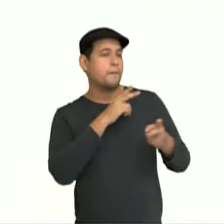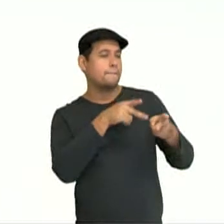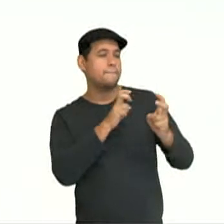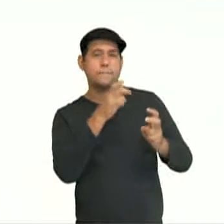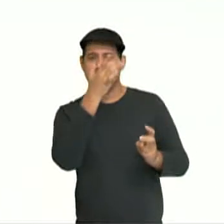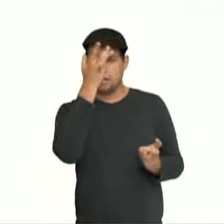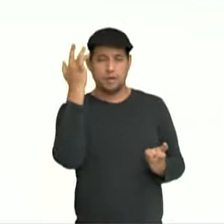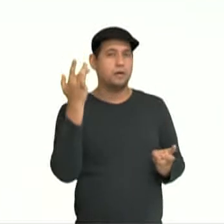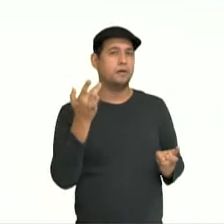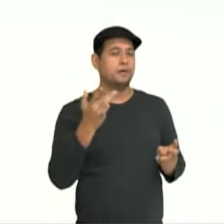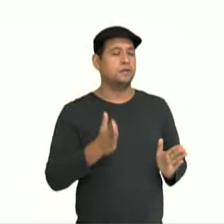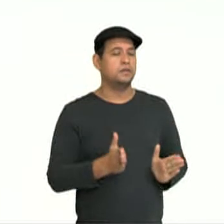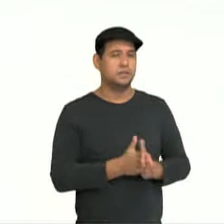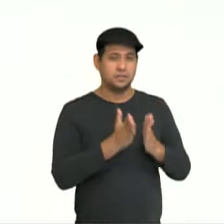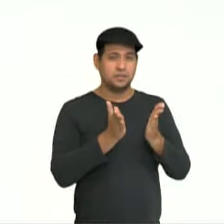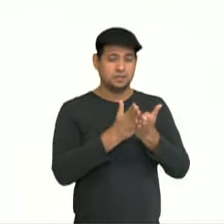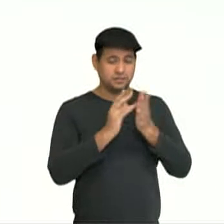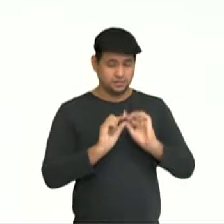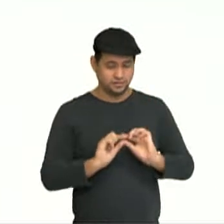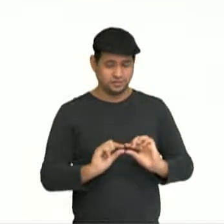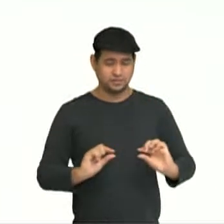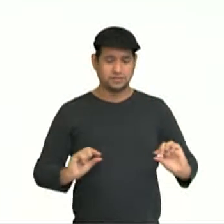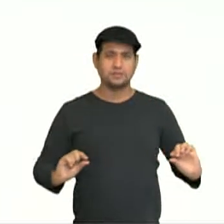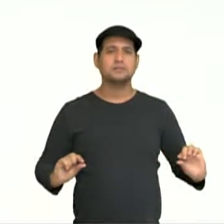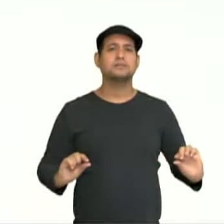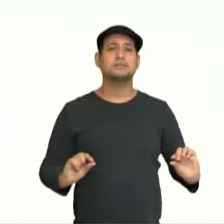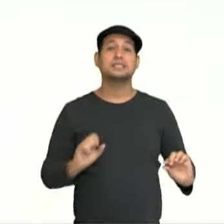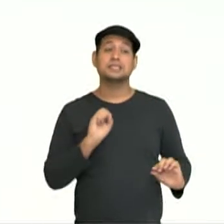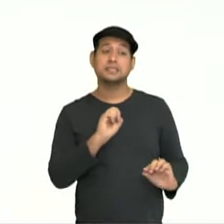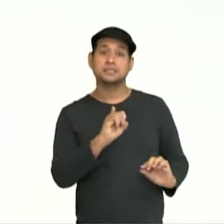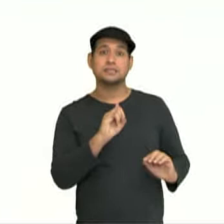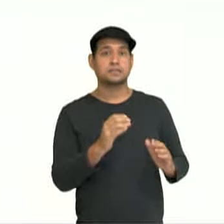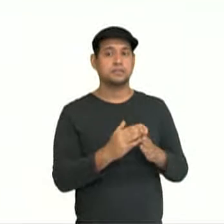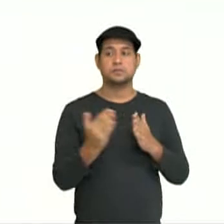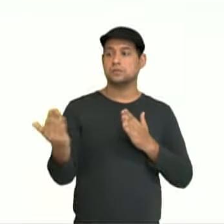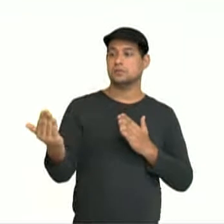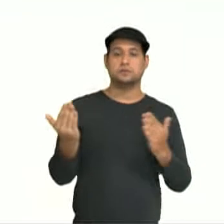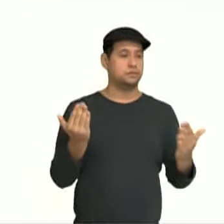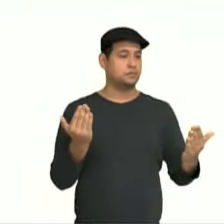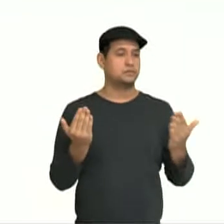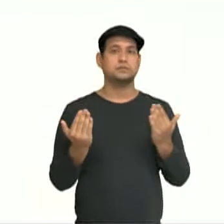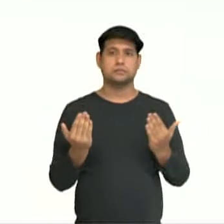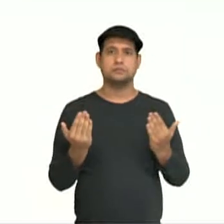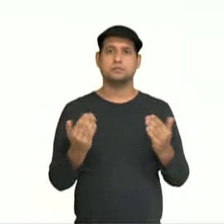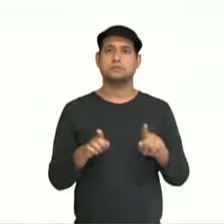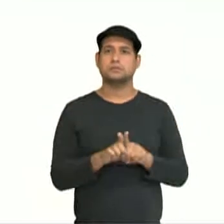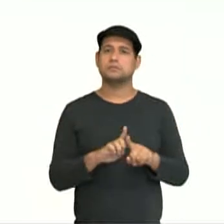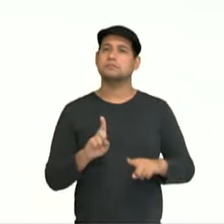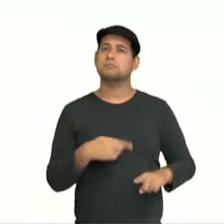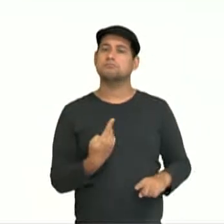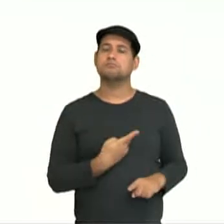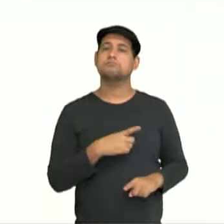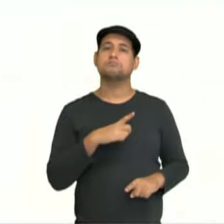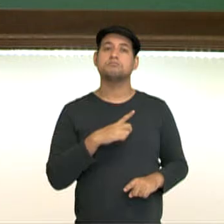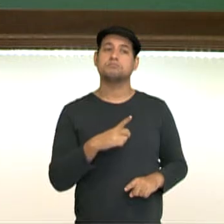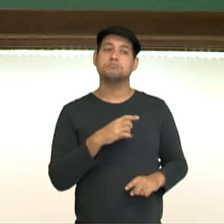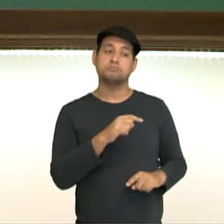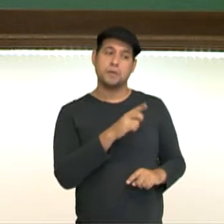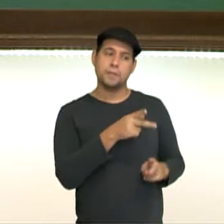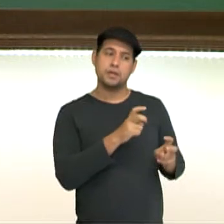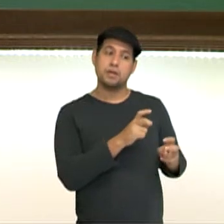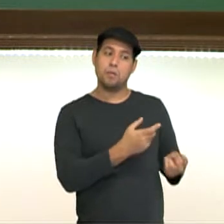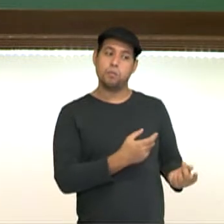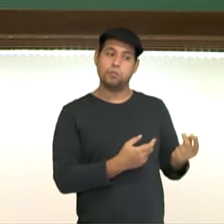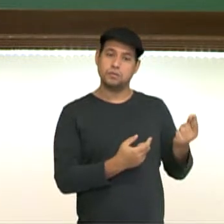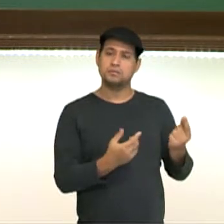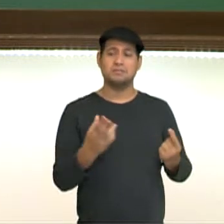uma pessoa com este nível de pobreza, obviamente, quando comparamos com outro, no qual a gente estabelece que um tem mais e outro